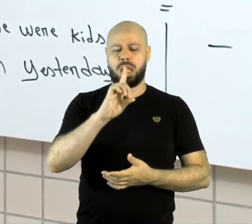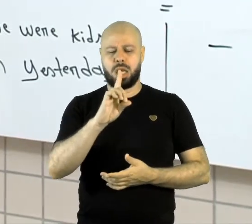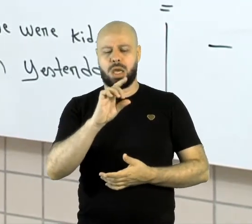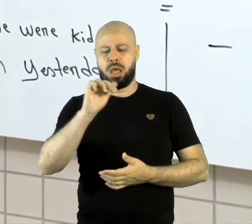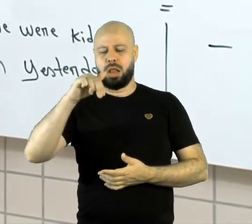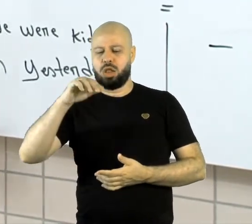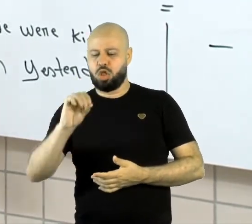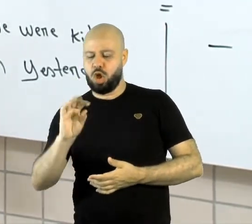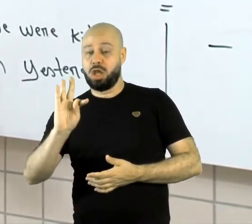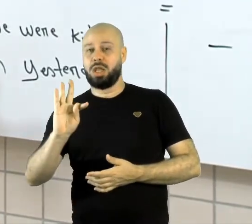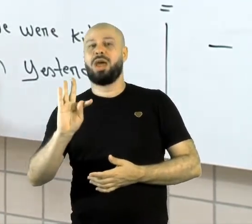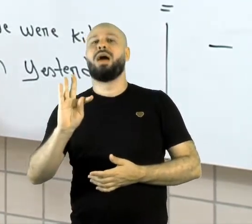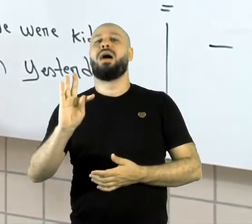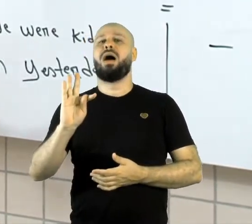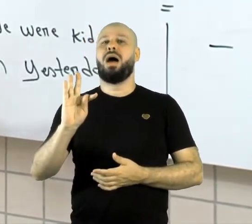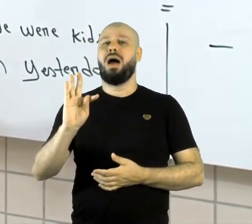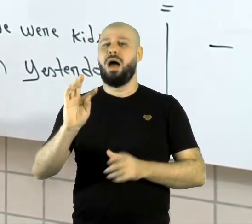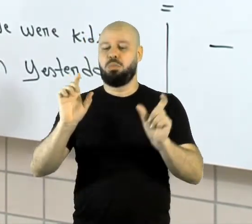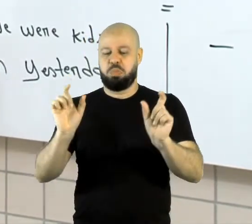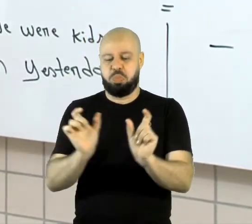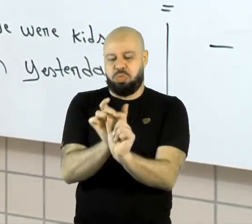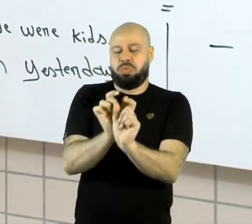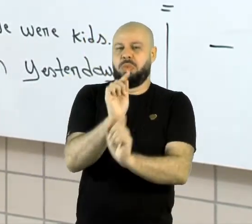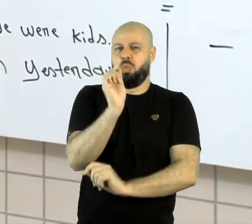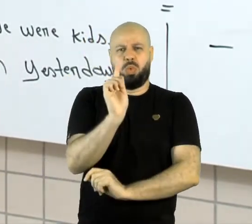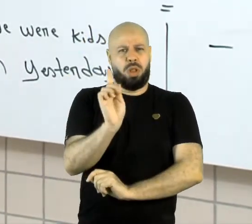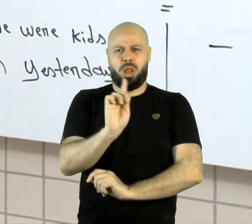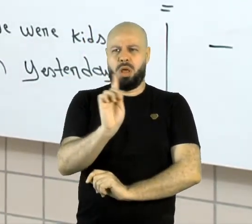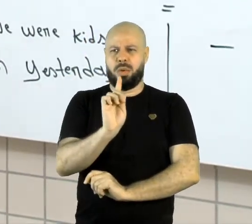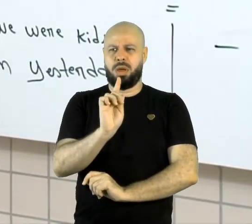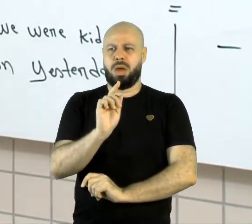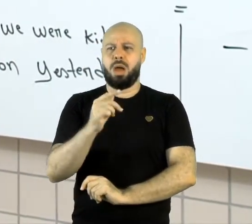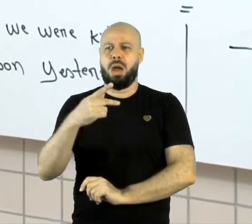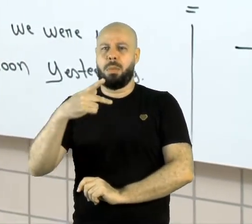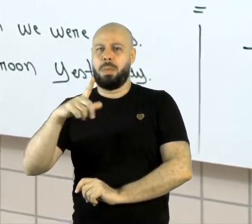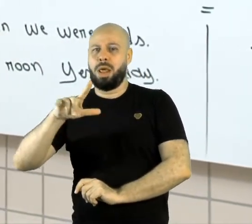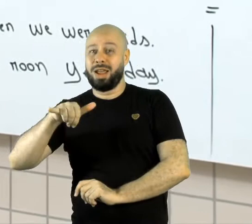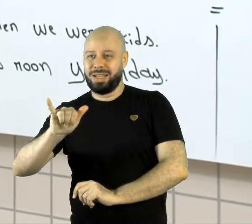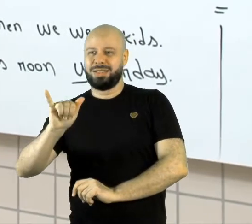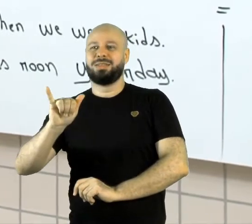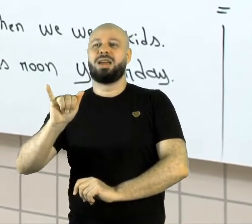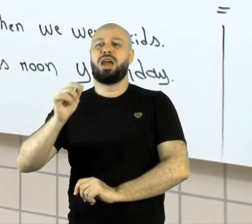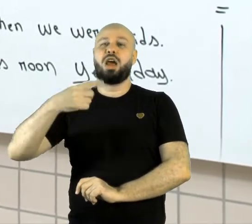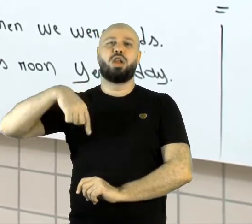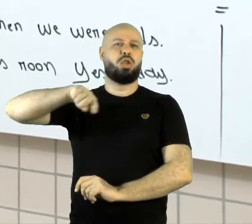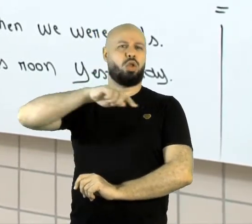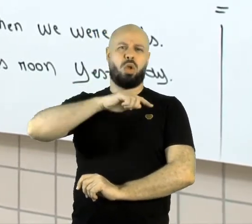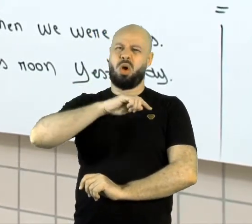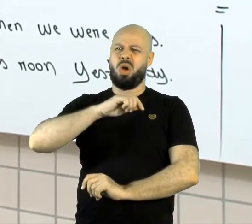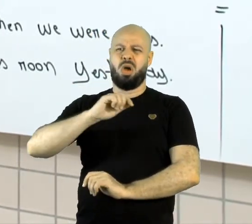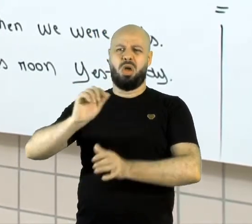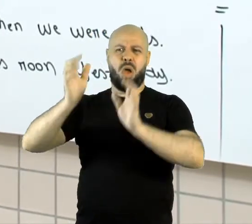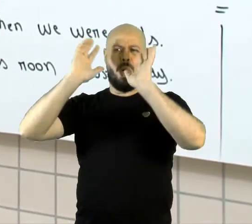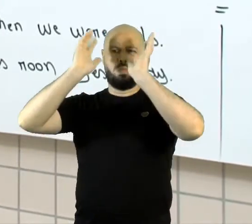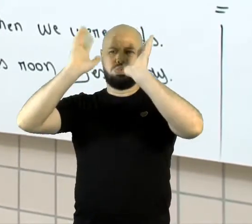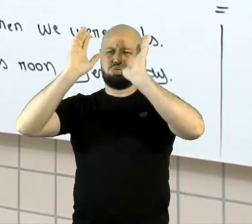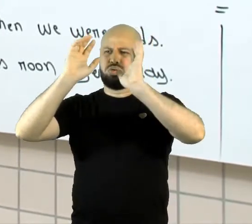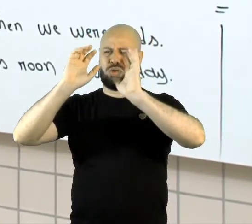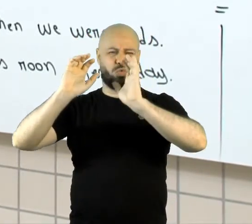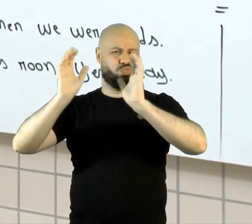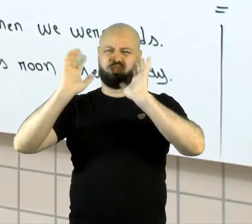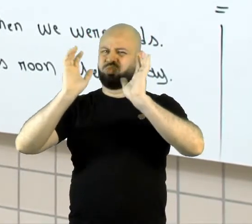voleibol quando nós éramos crianças, alright? Só lembrando então que na aula